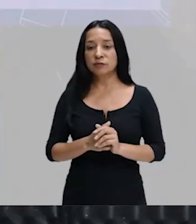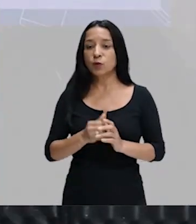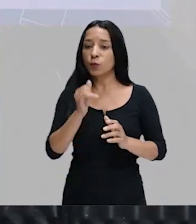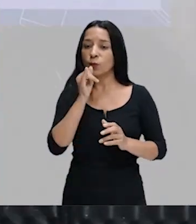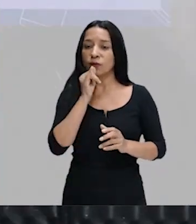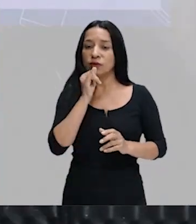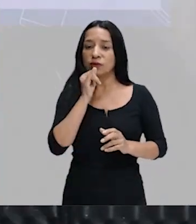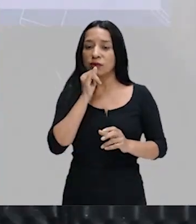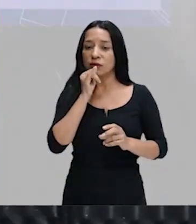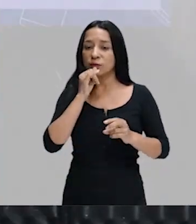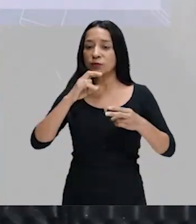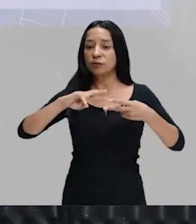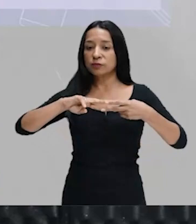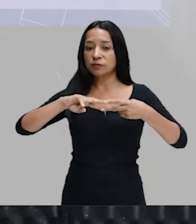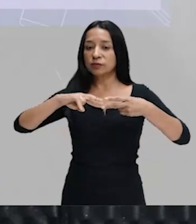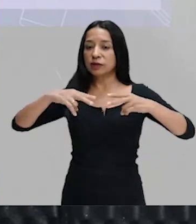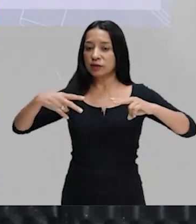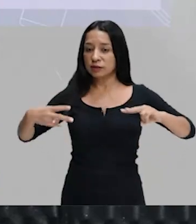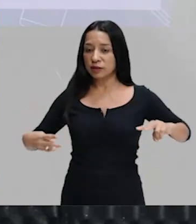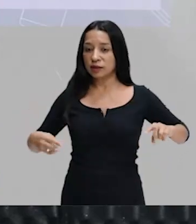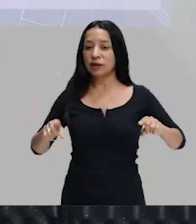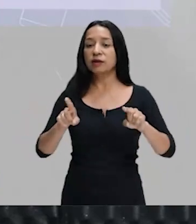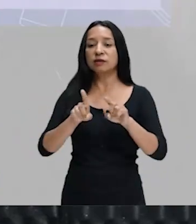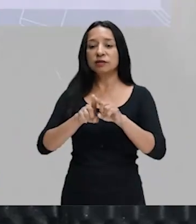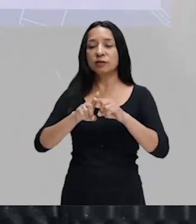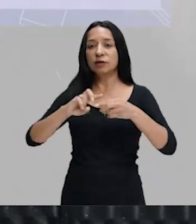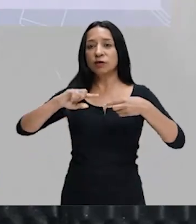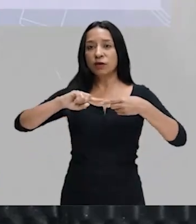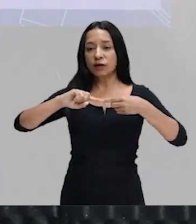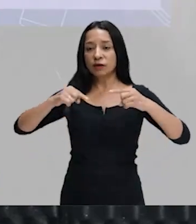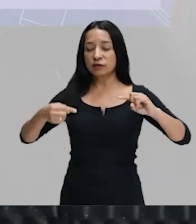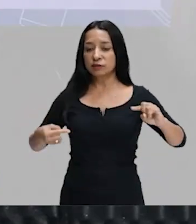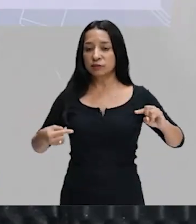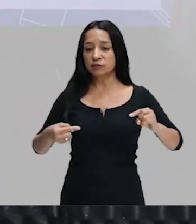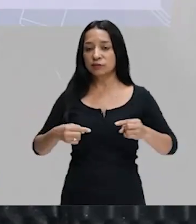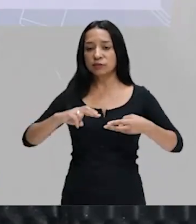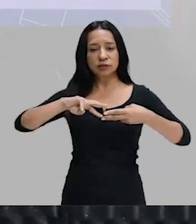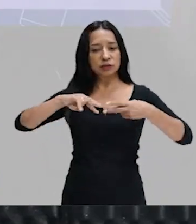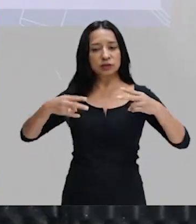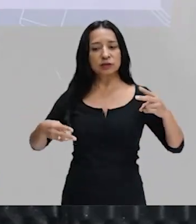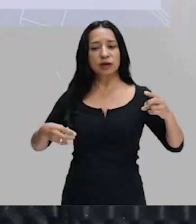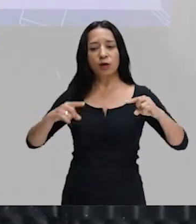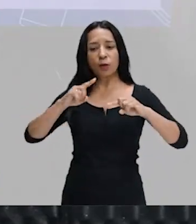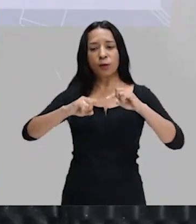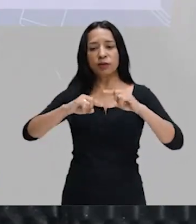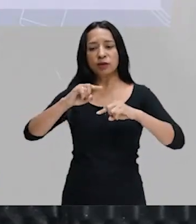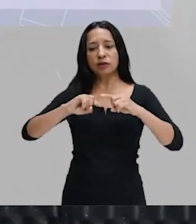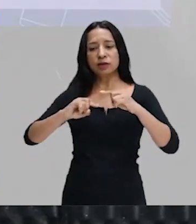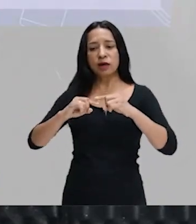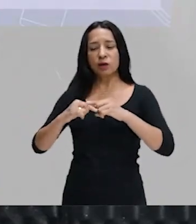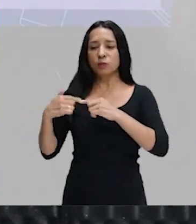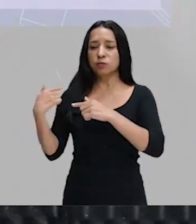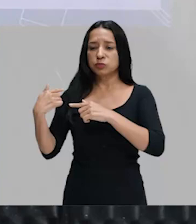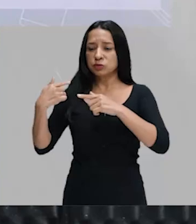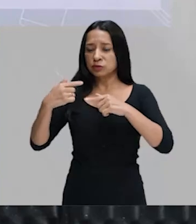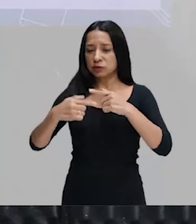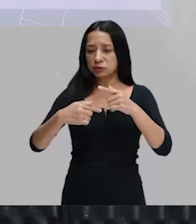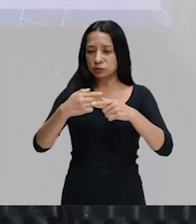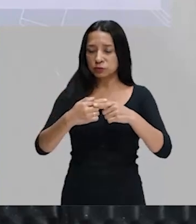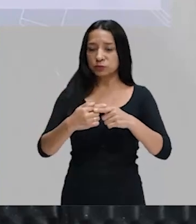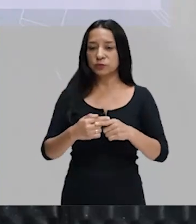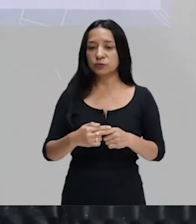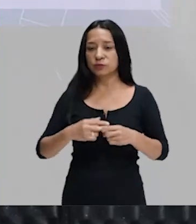exemplo do DNA e do RNA. O DNA é o nosso material genético, né, pessoal? E no caso